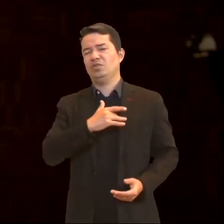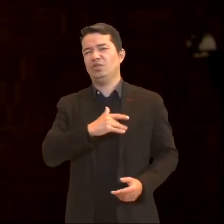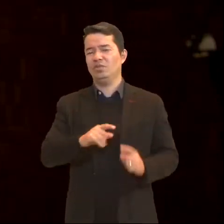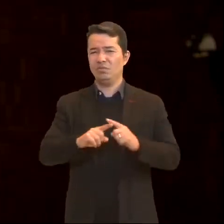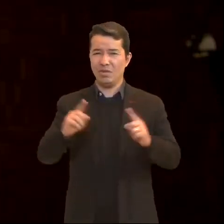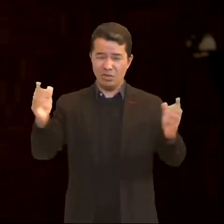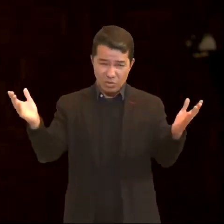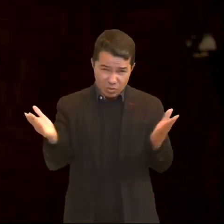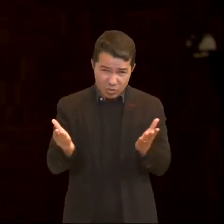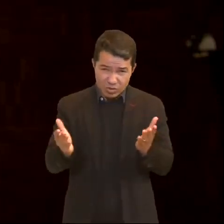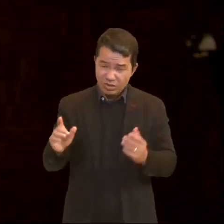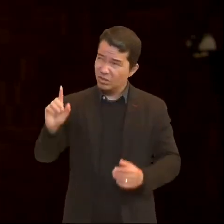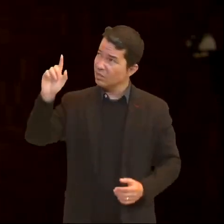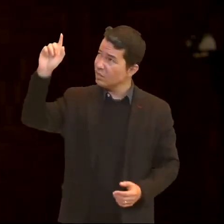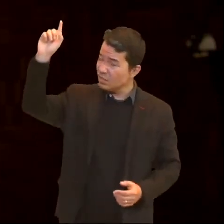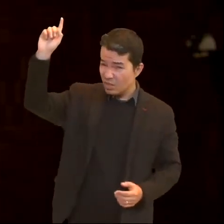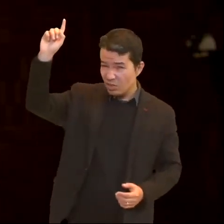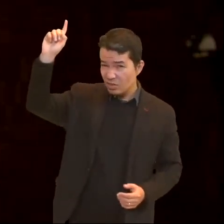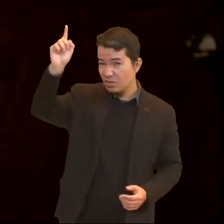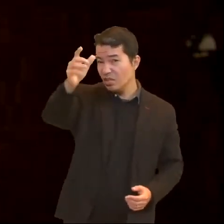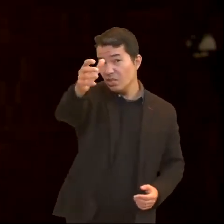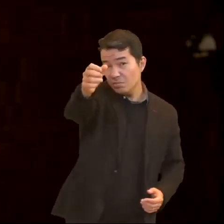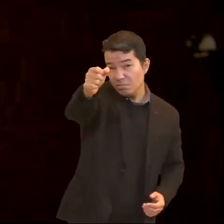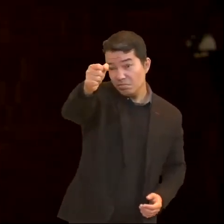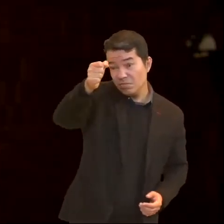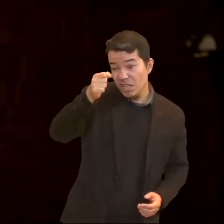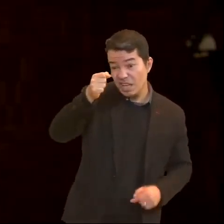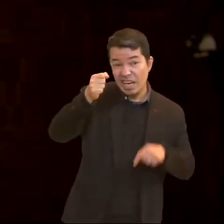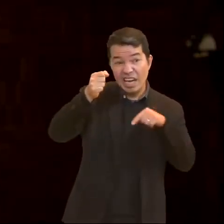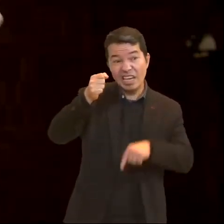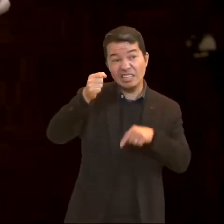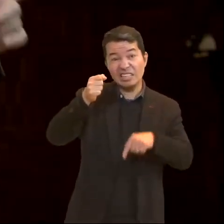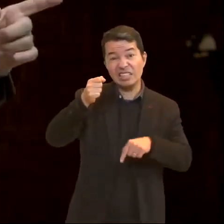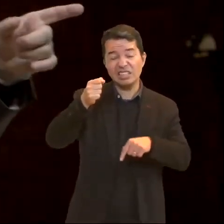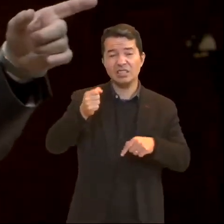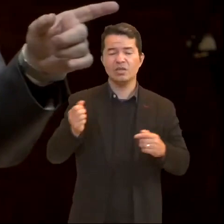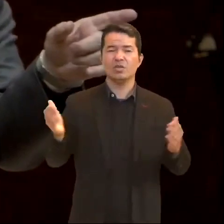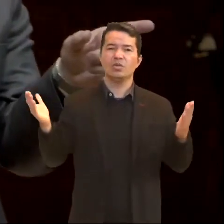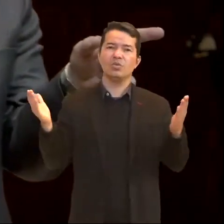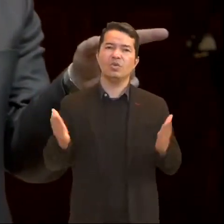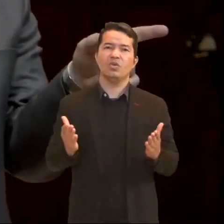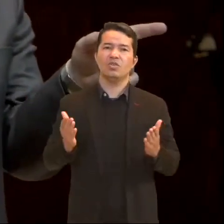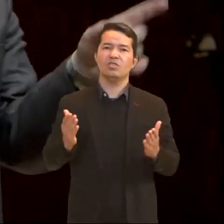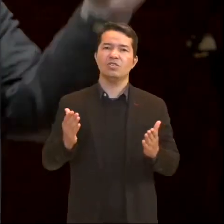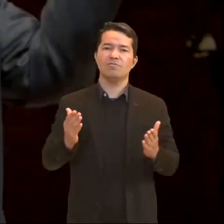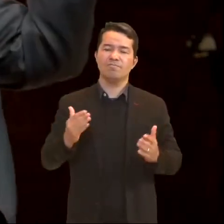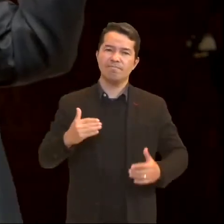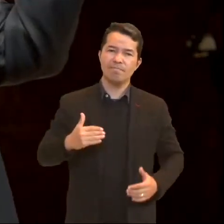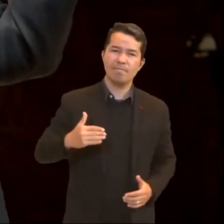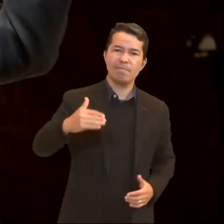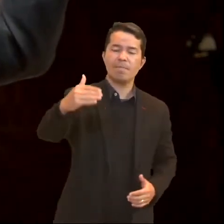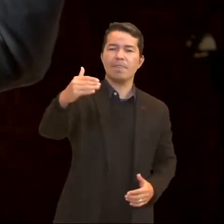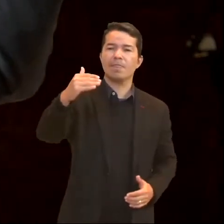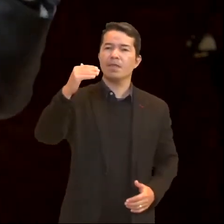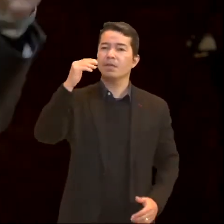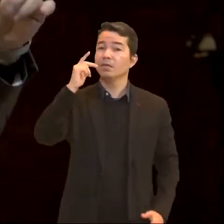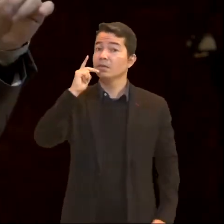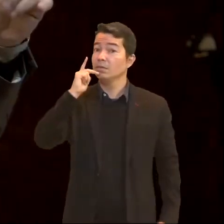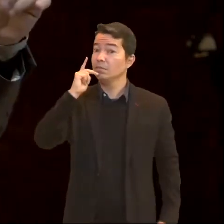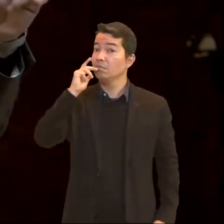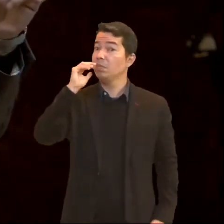trouxe aqui para ouvir um profeta te dizer, de hoje em diante, o Pai